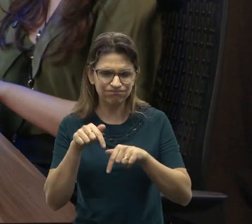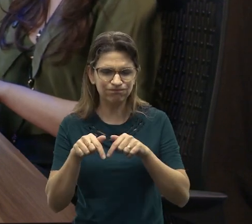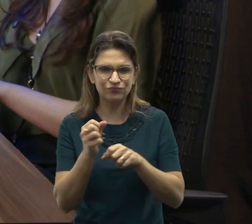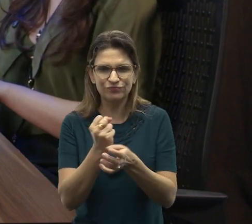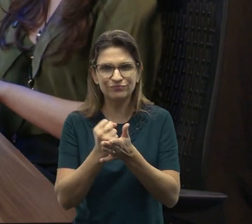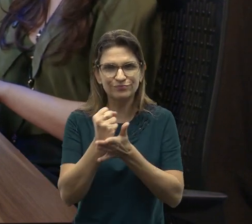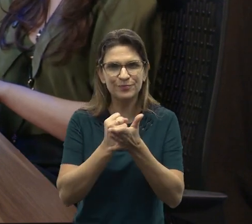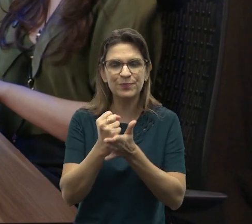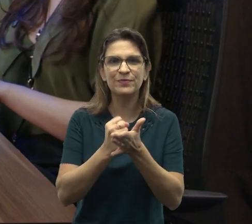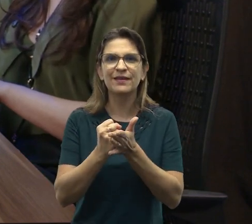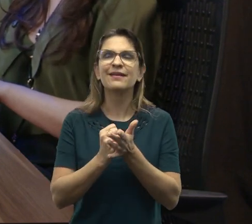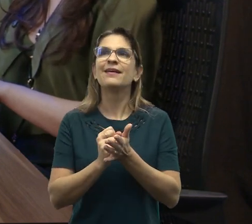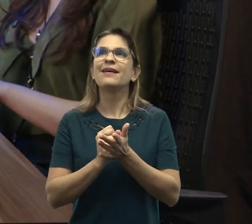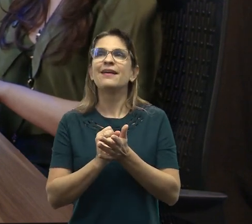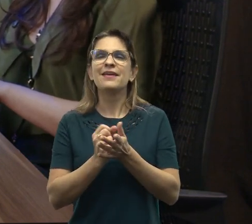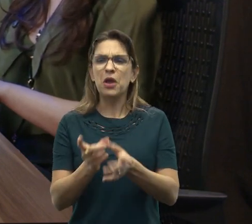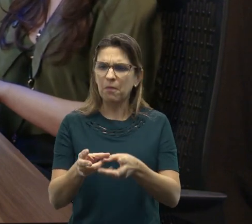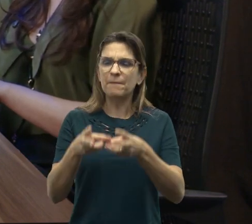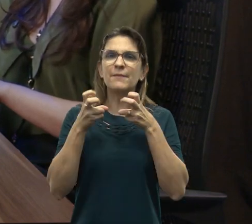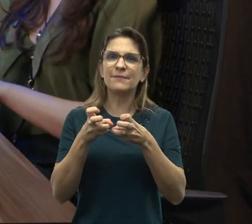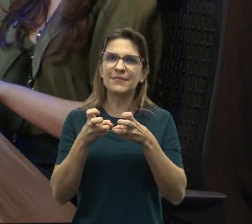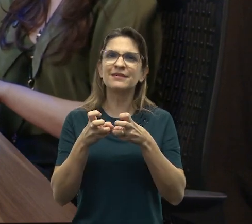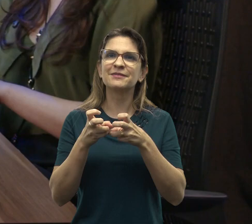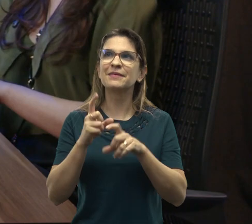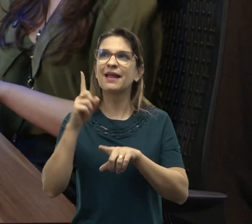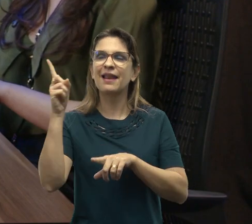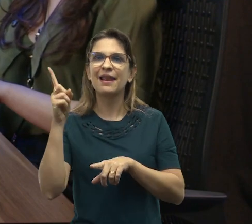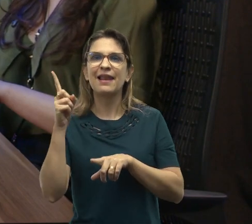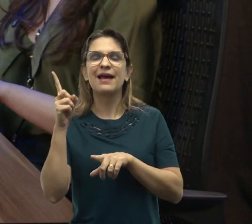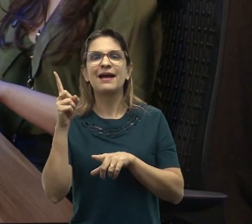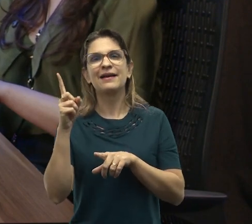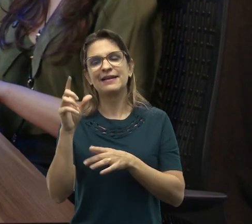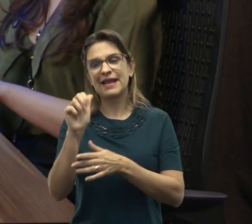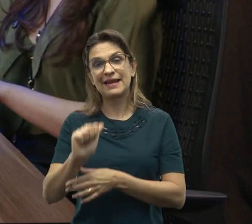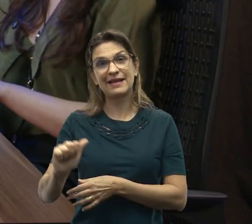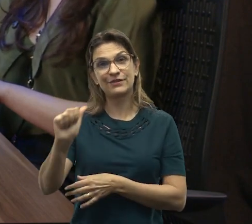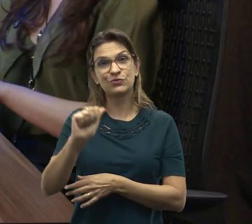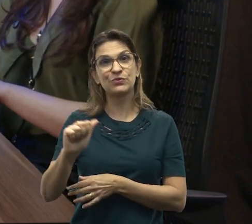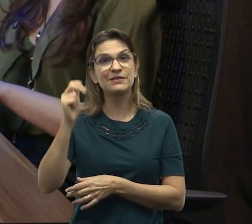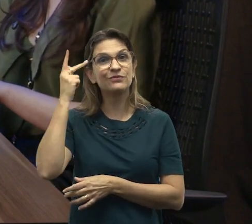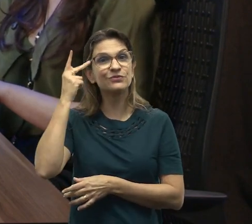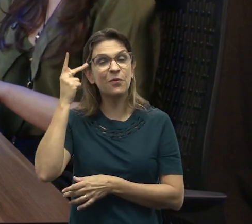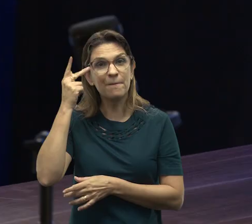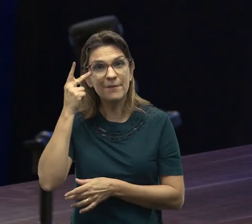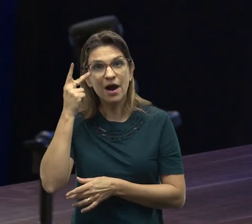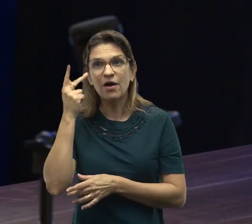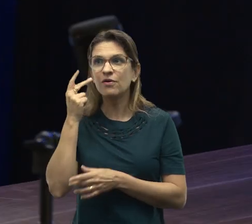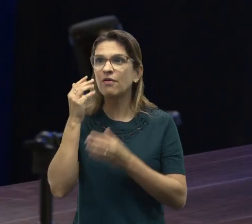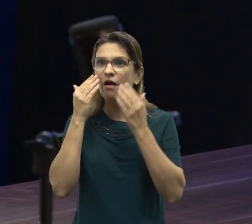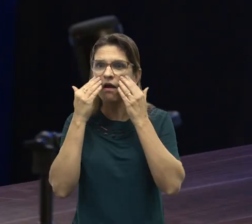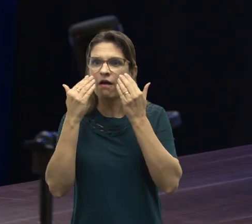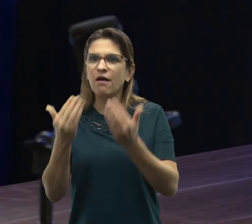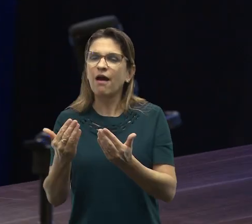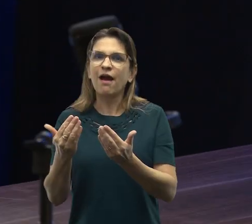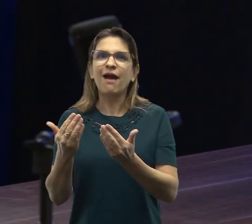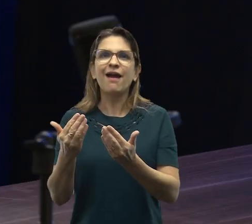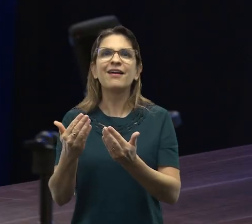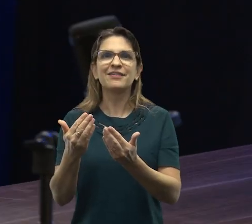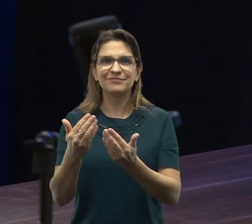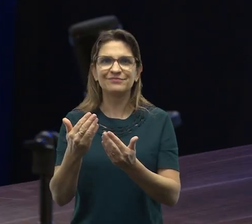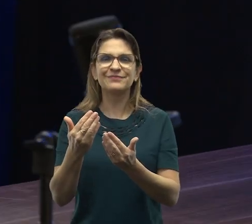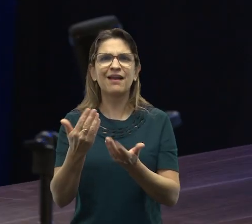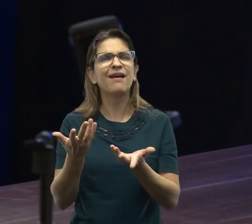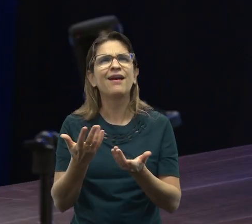no ambulatório de homeopatia da Associação Paulista de Homeopatia que eu não acreditava. Eu não acreditava que aquelas